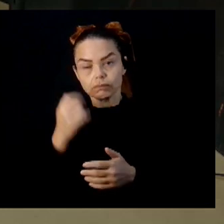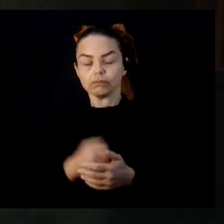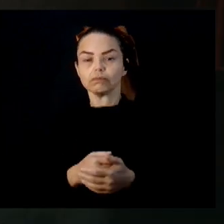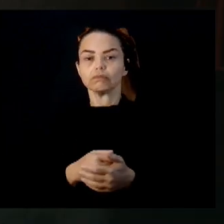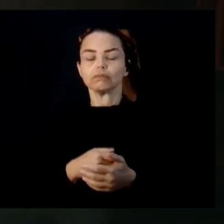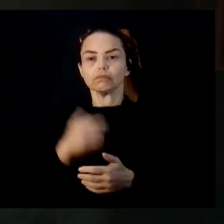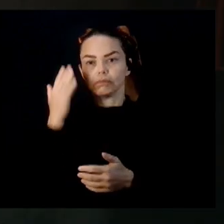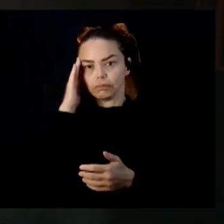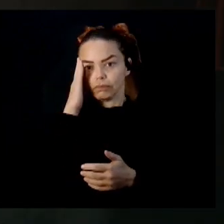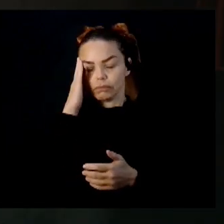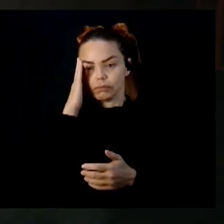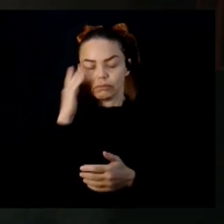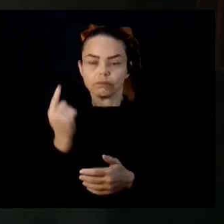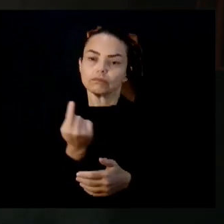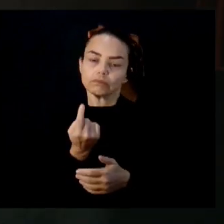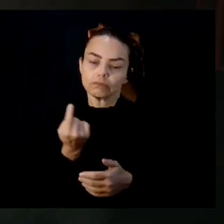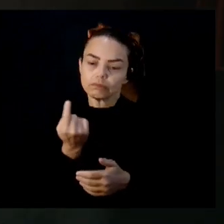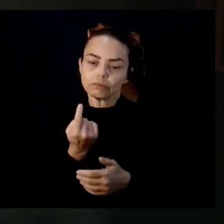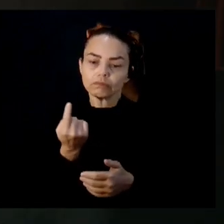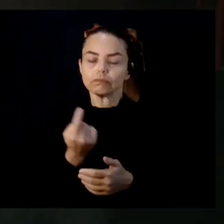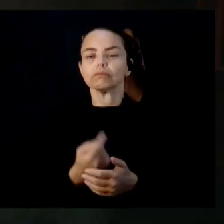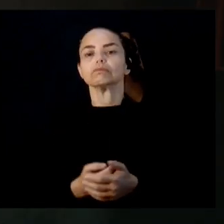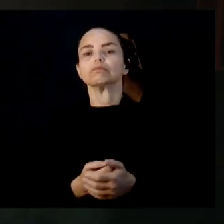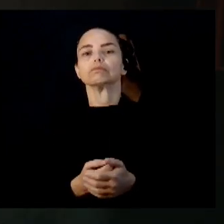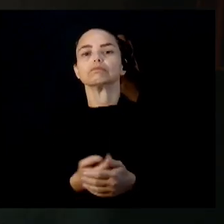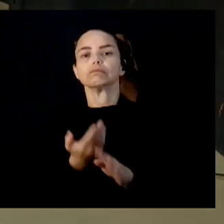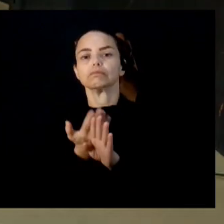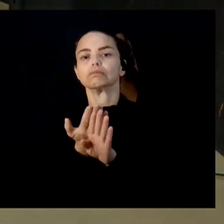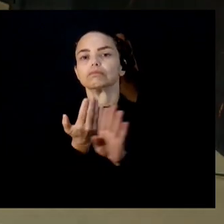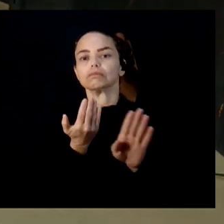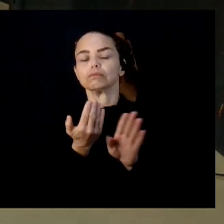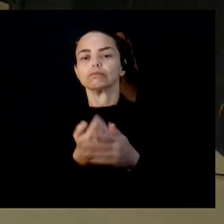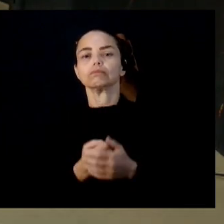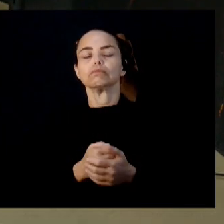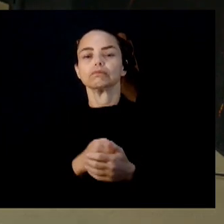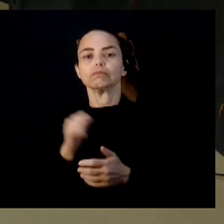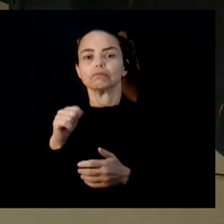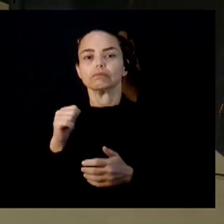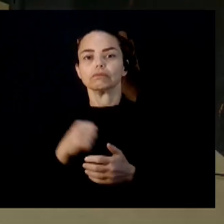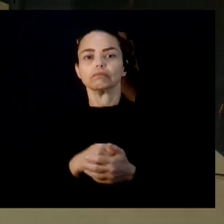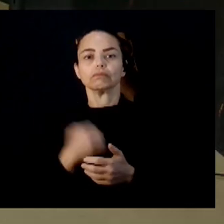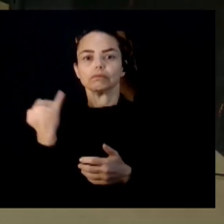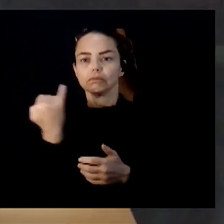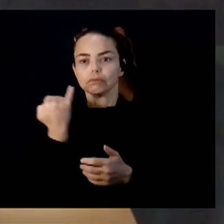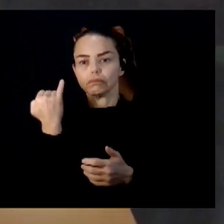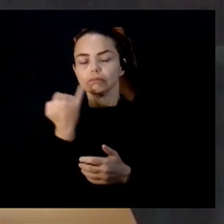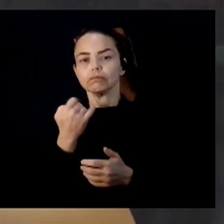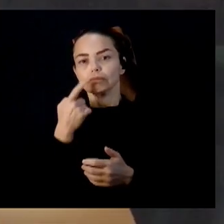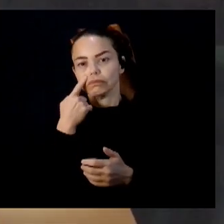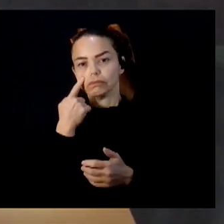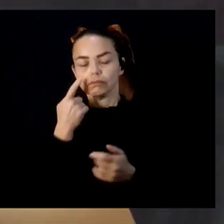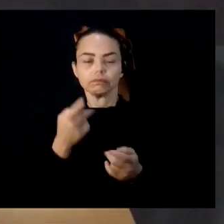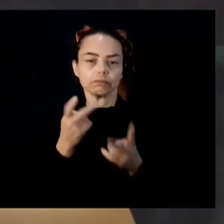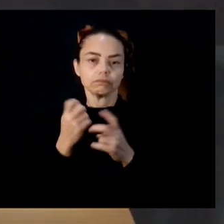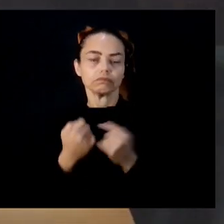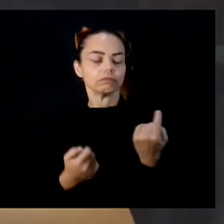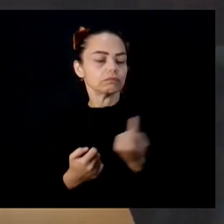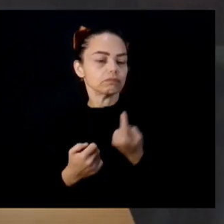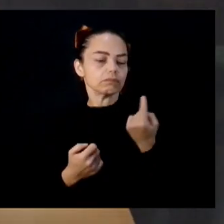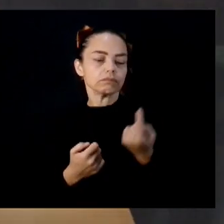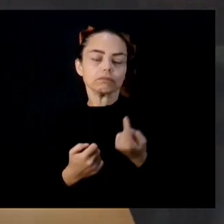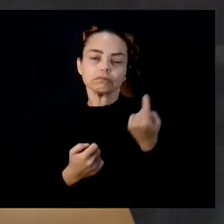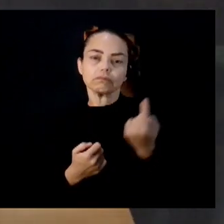essa individualidade como um afastamento. Sim. E é importante ver essa individualidade